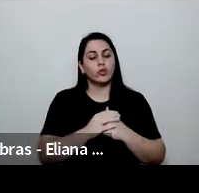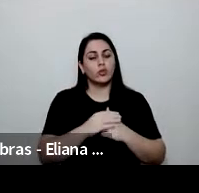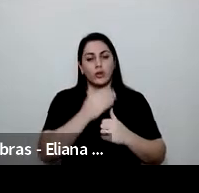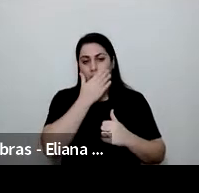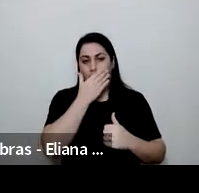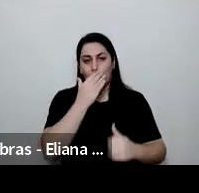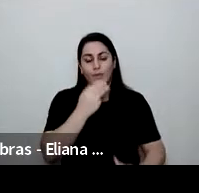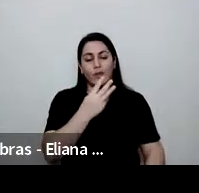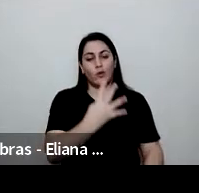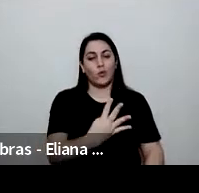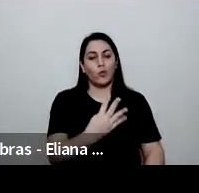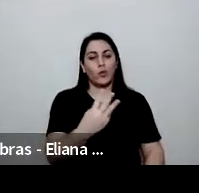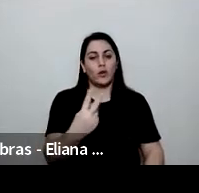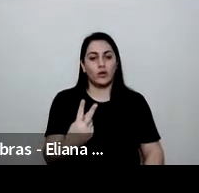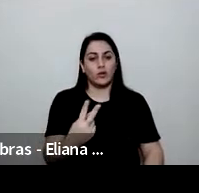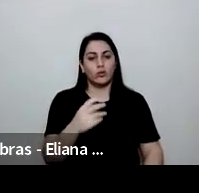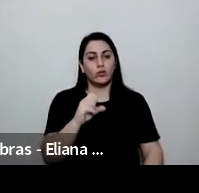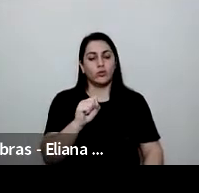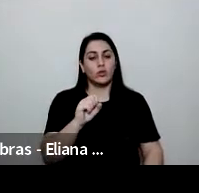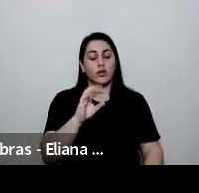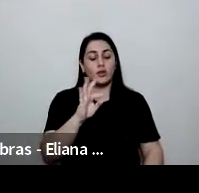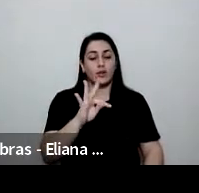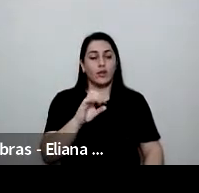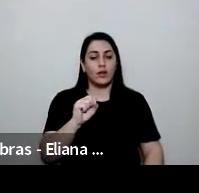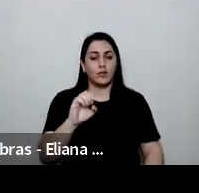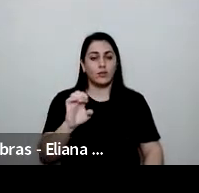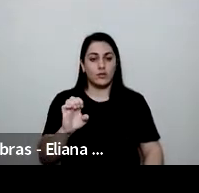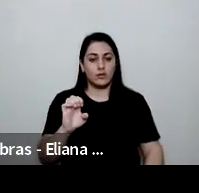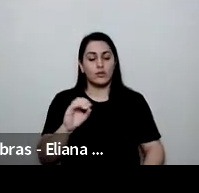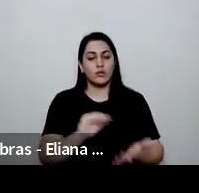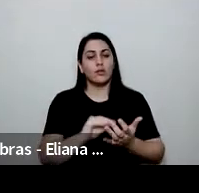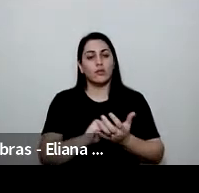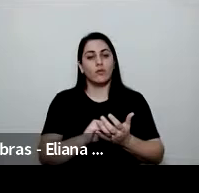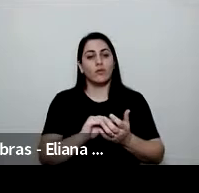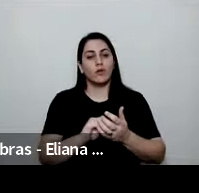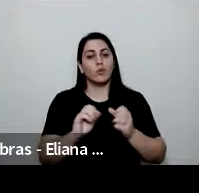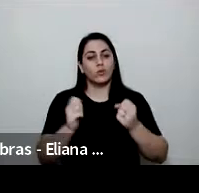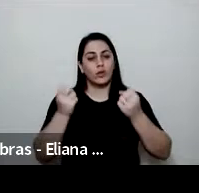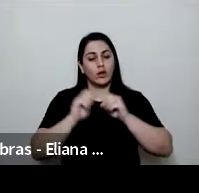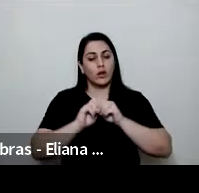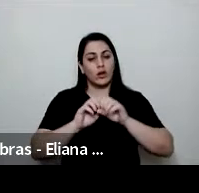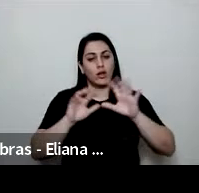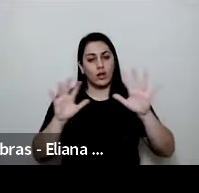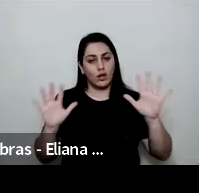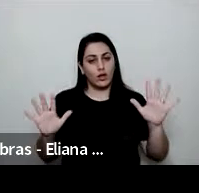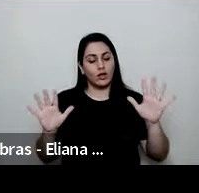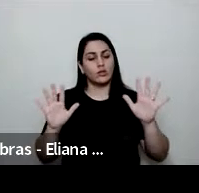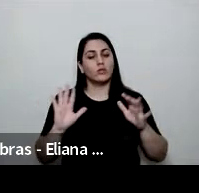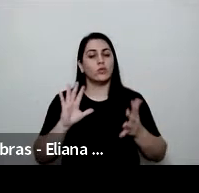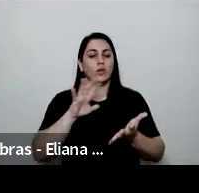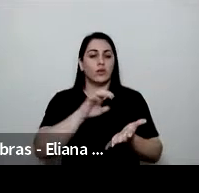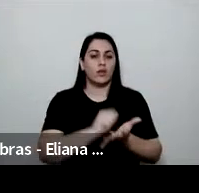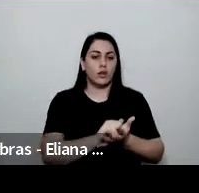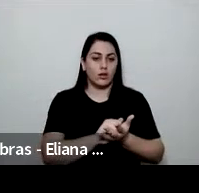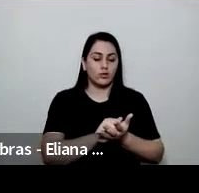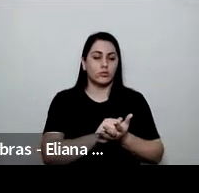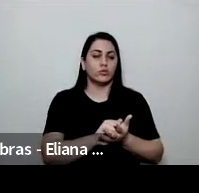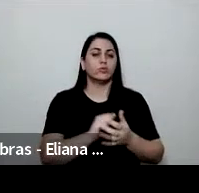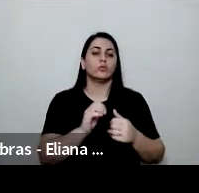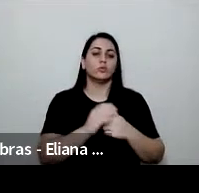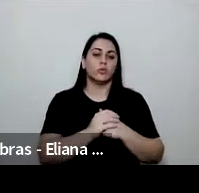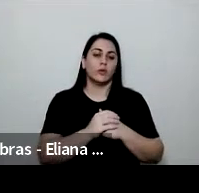42sl então ausente a condição política de regularidade junto ao cadastro eleitoral o indeferimento da